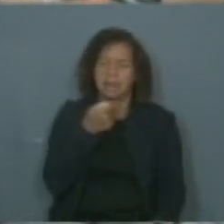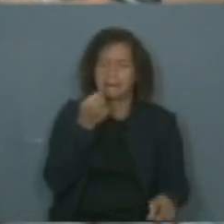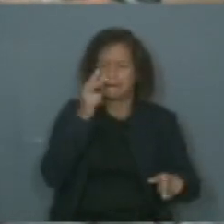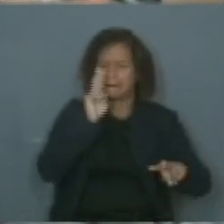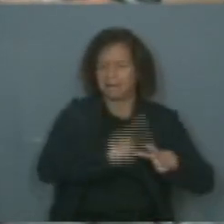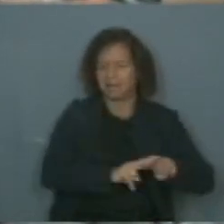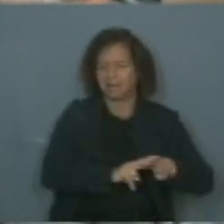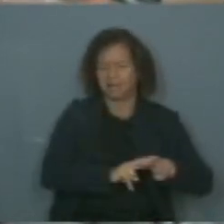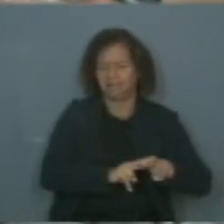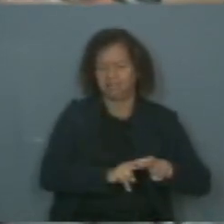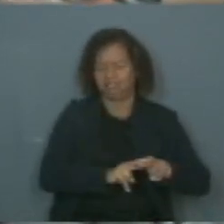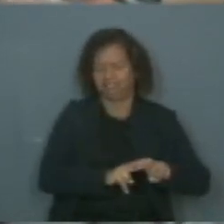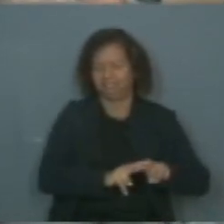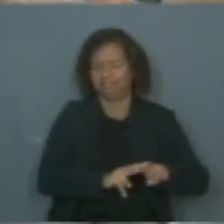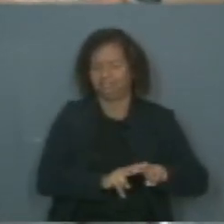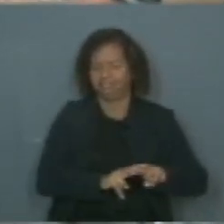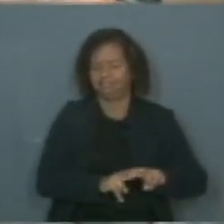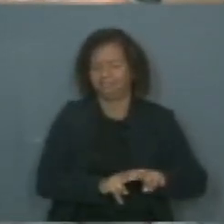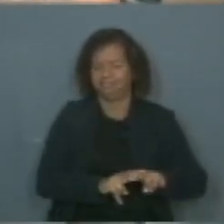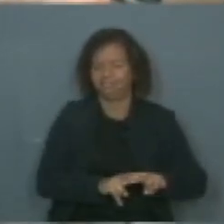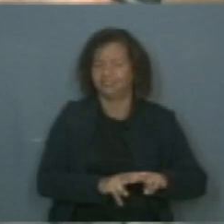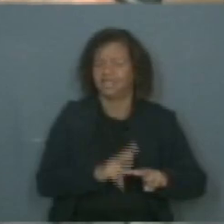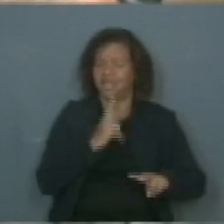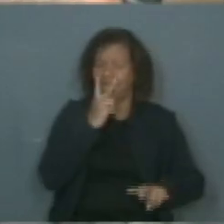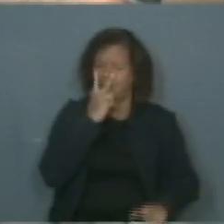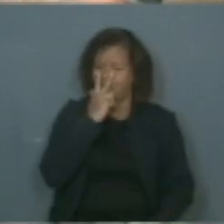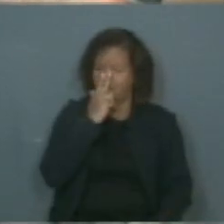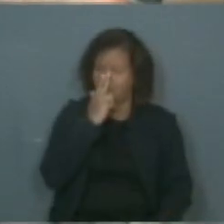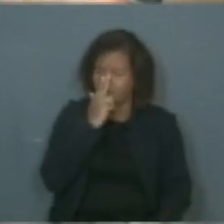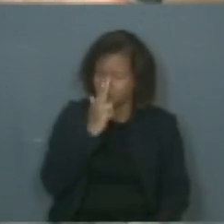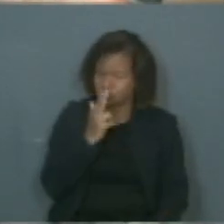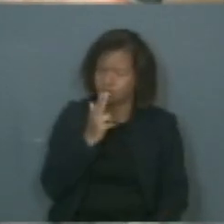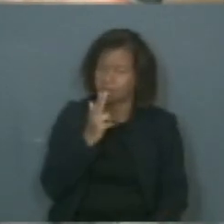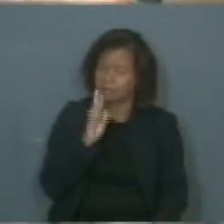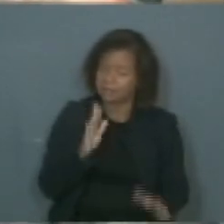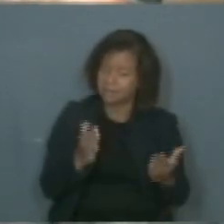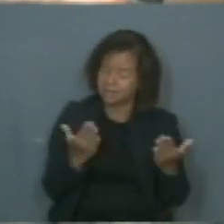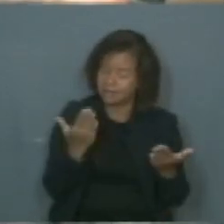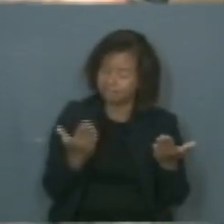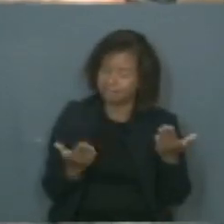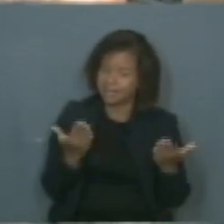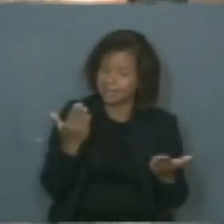penas. Eu acho que a pena tem que ter uma dose.